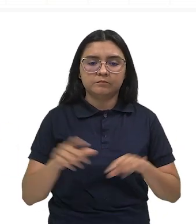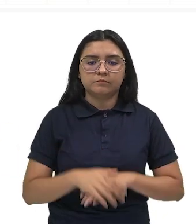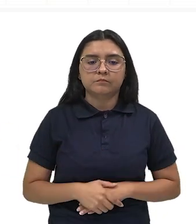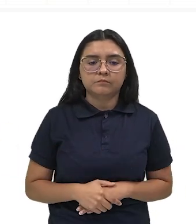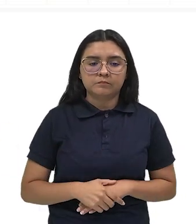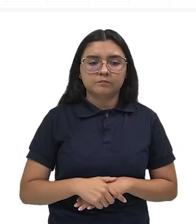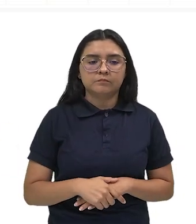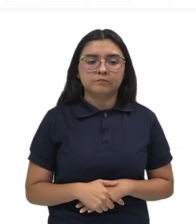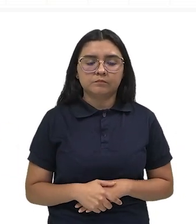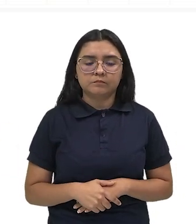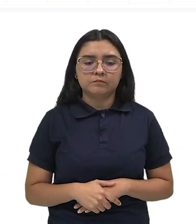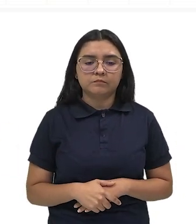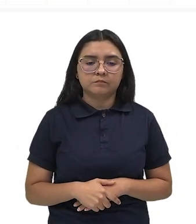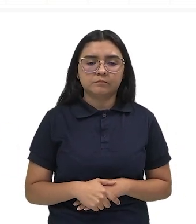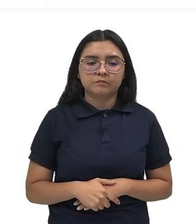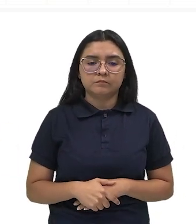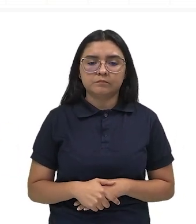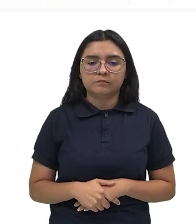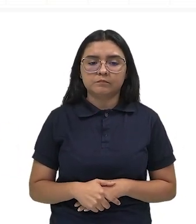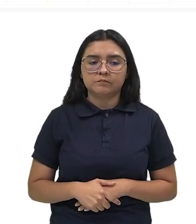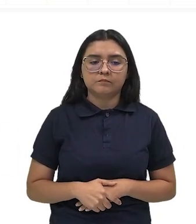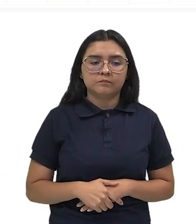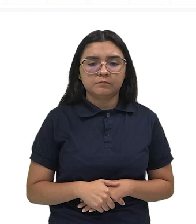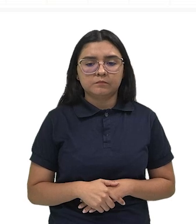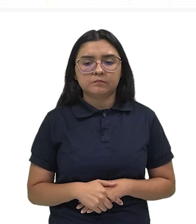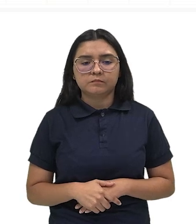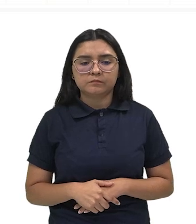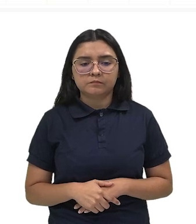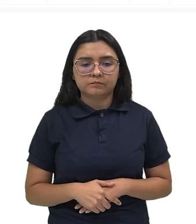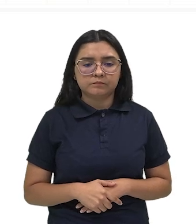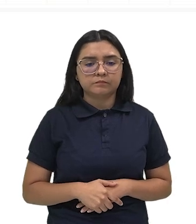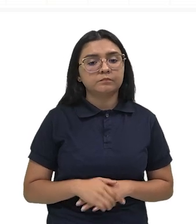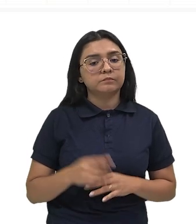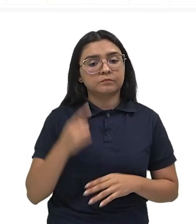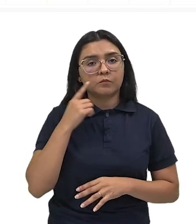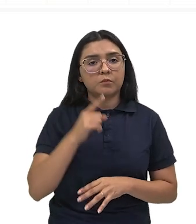olha. 1, 2, 3, 4, 5, ó.